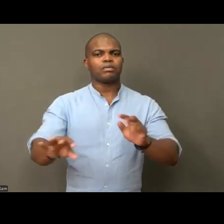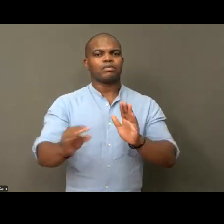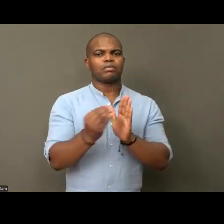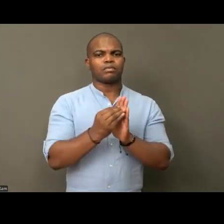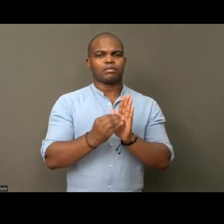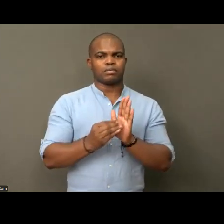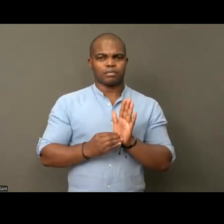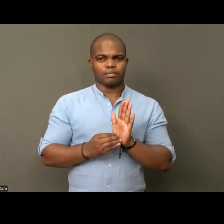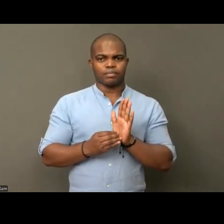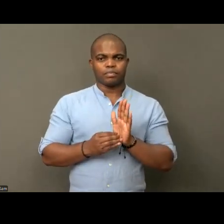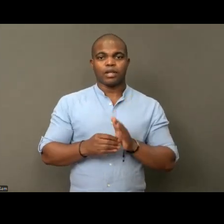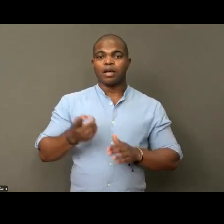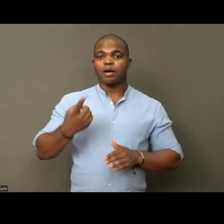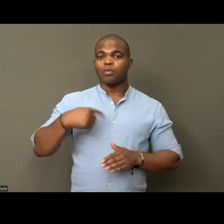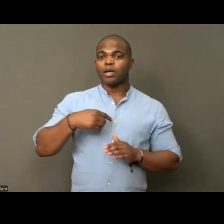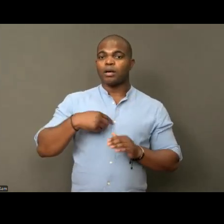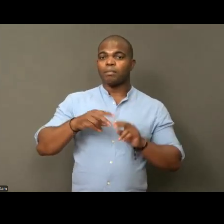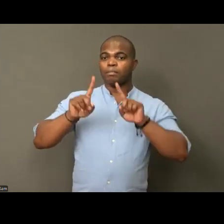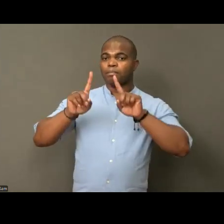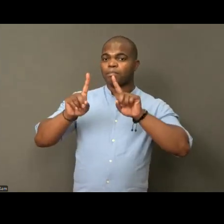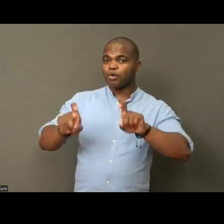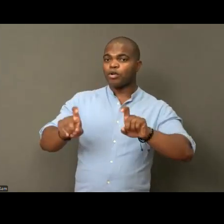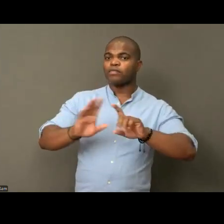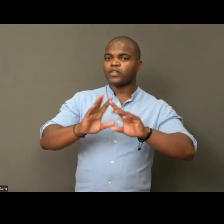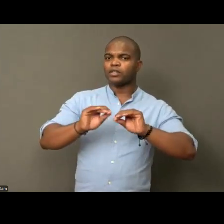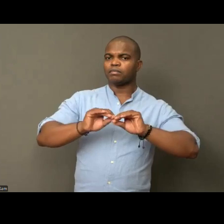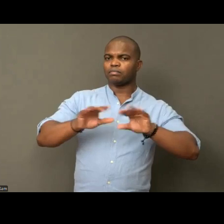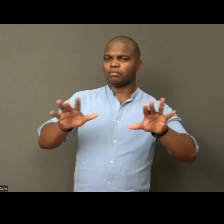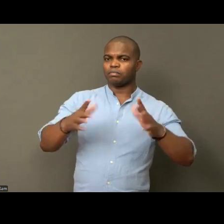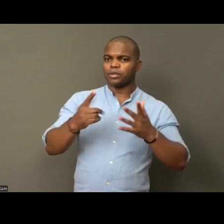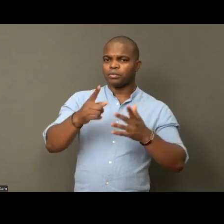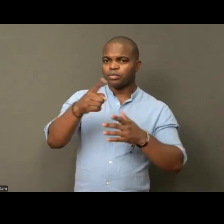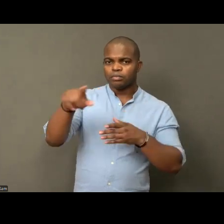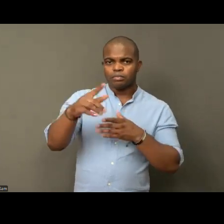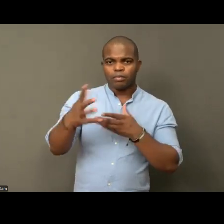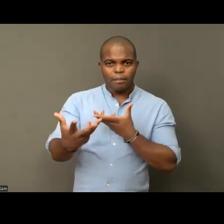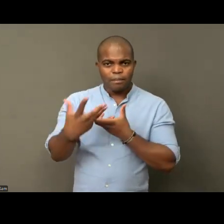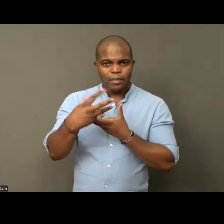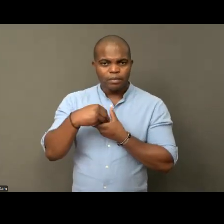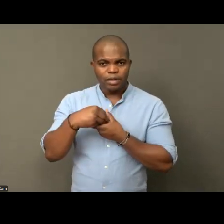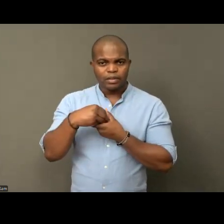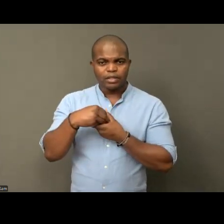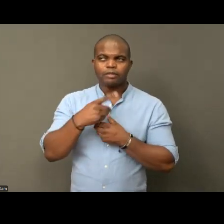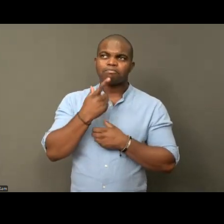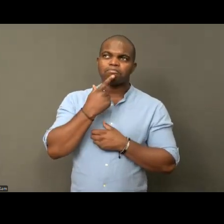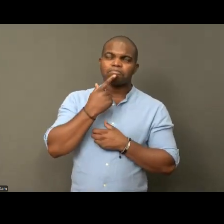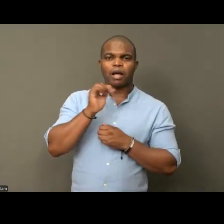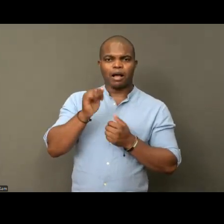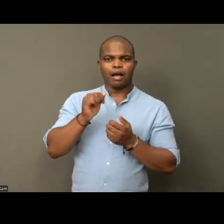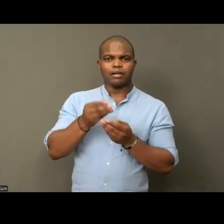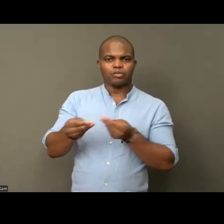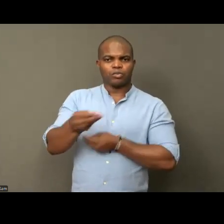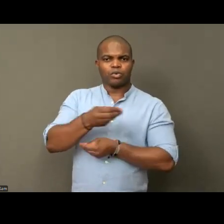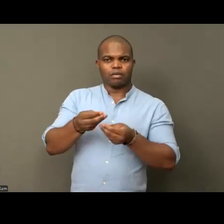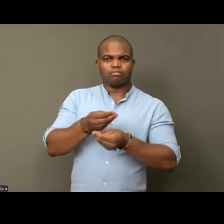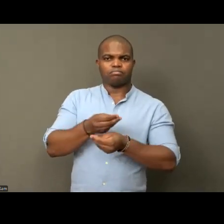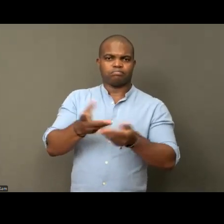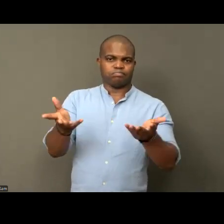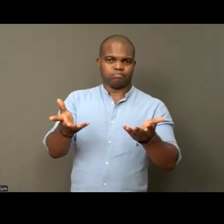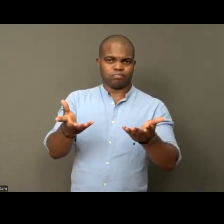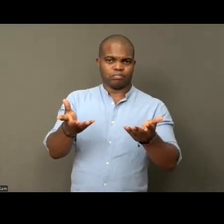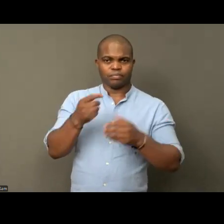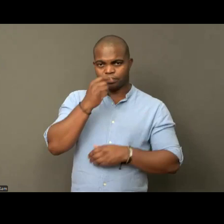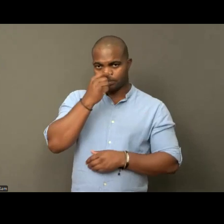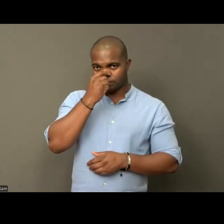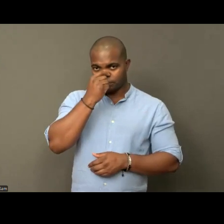sociedade civil e das comunidades. Ela também visa melhorar o acesso equitativo a serviços